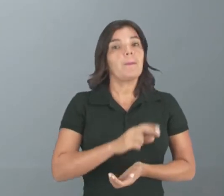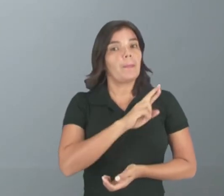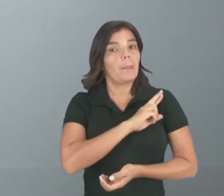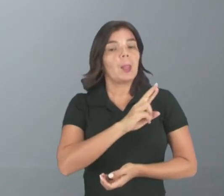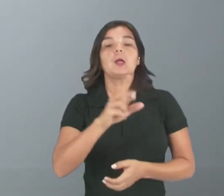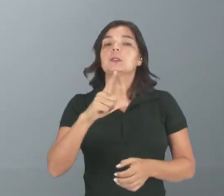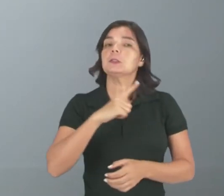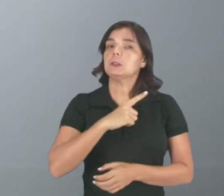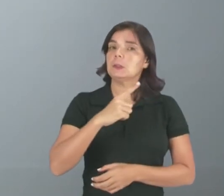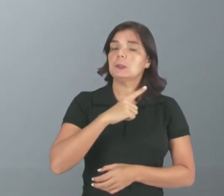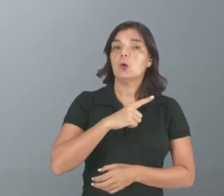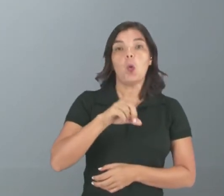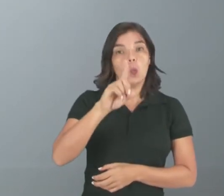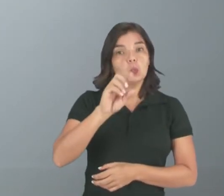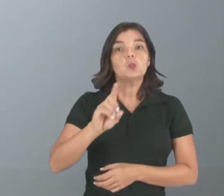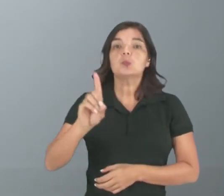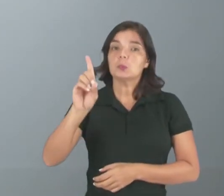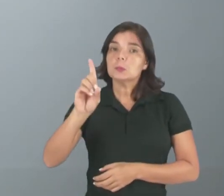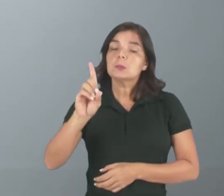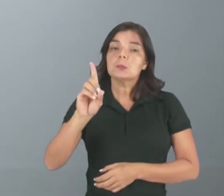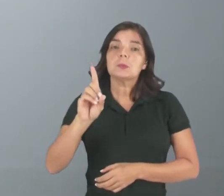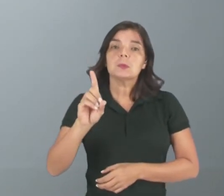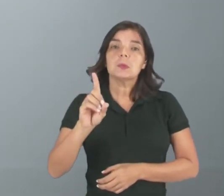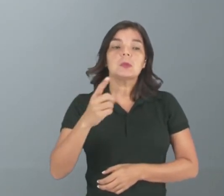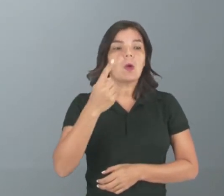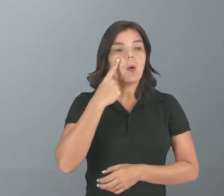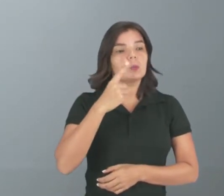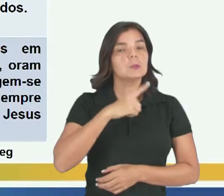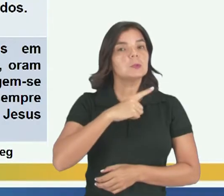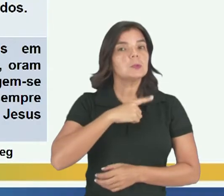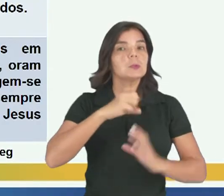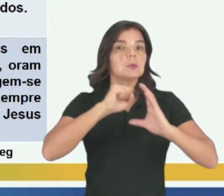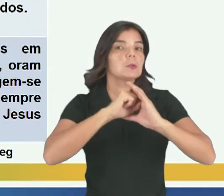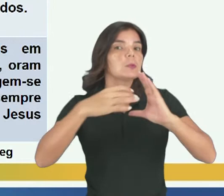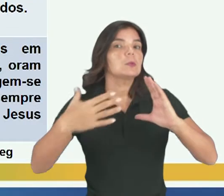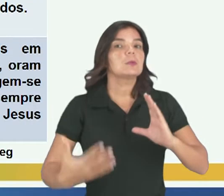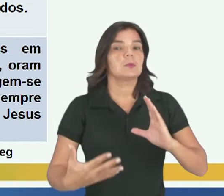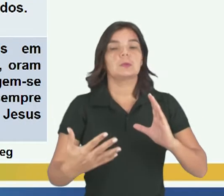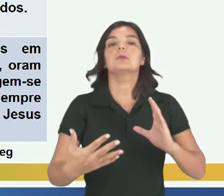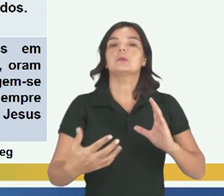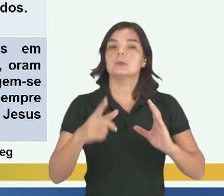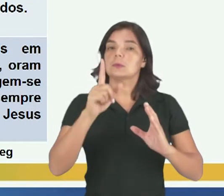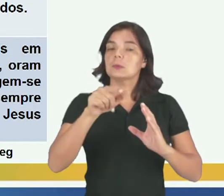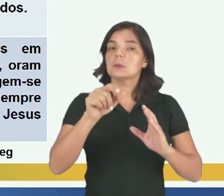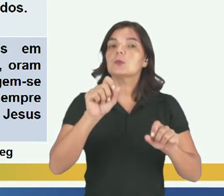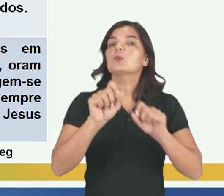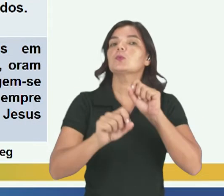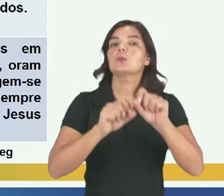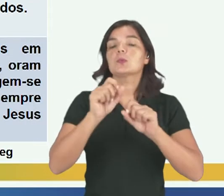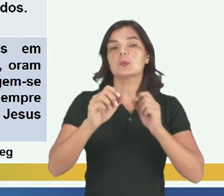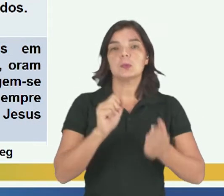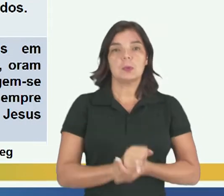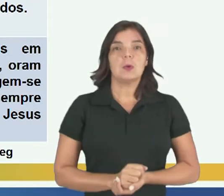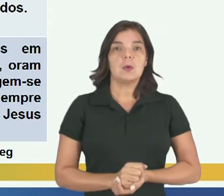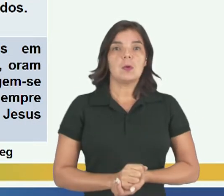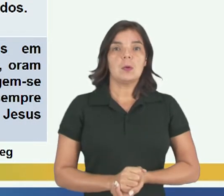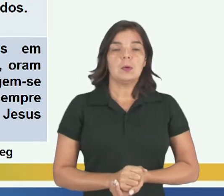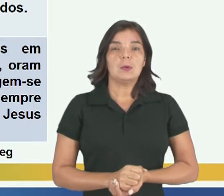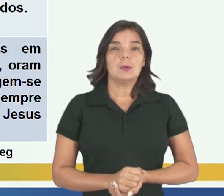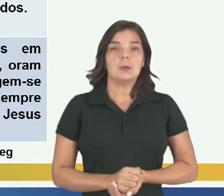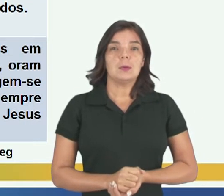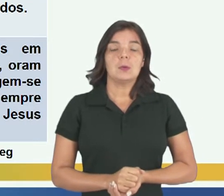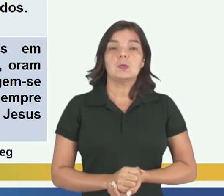religião que tenha um Deus. Então, nós vamos ter aí a característica, né, eles são caracterizados por um